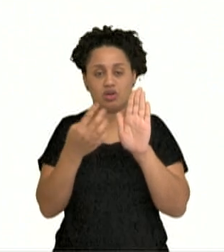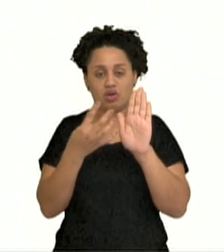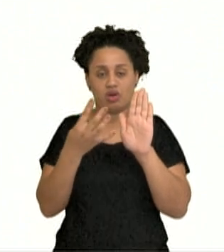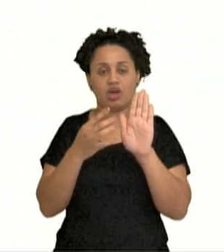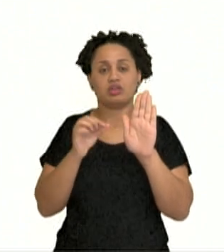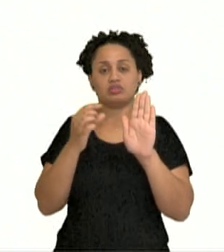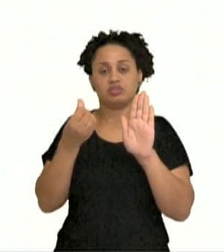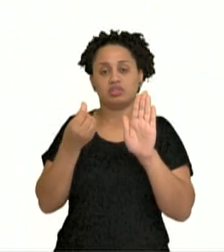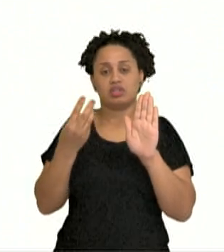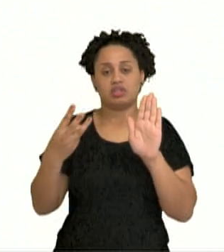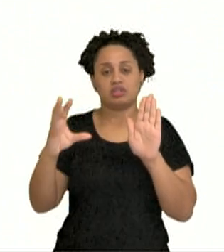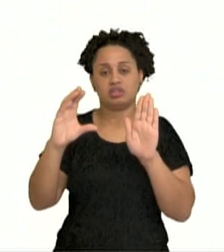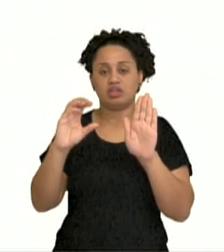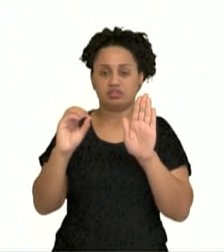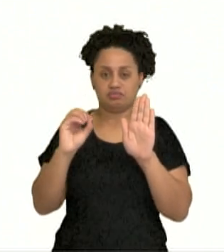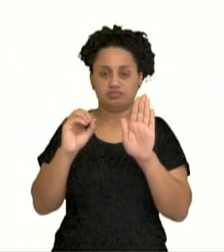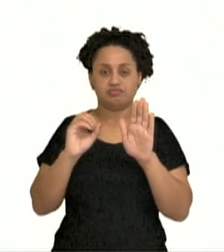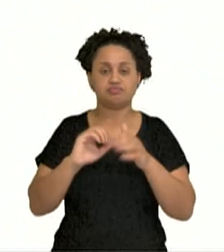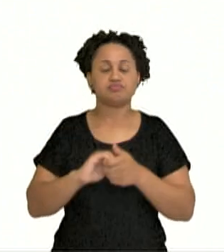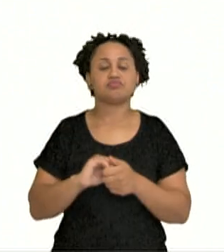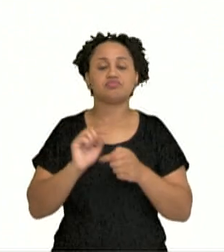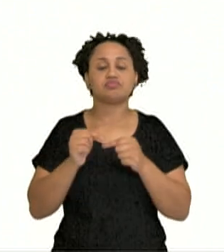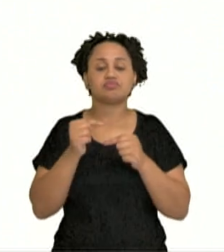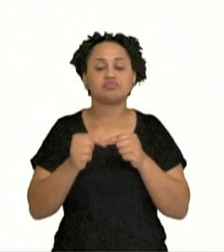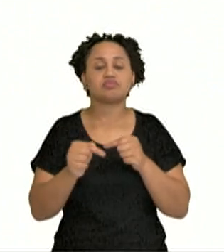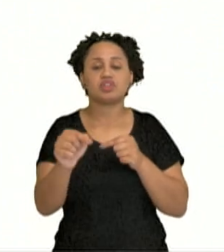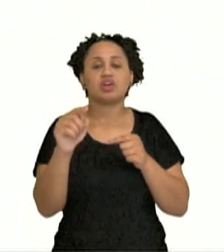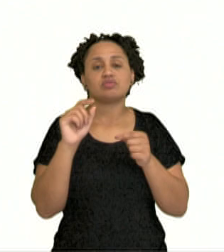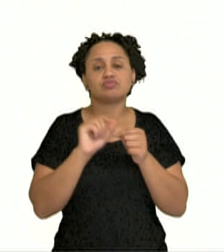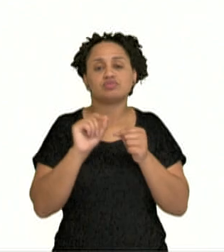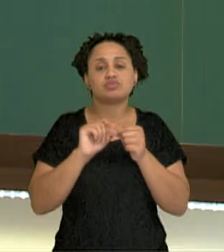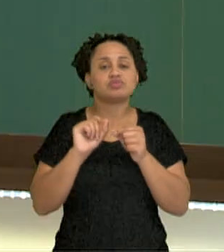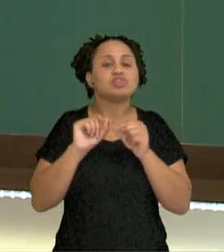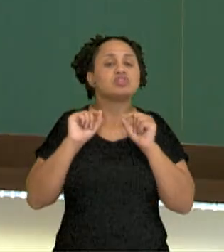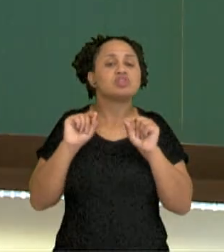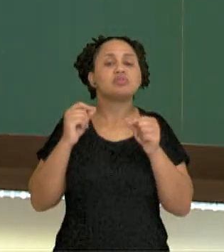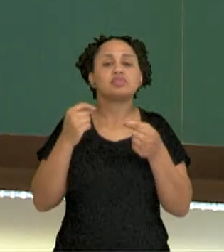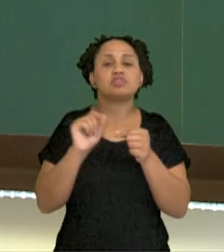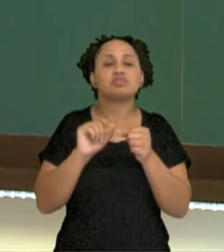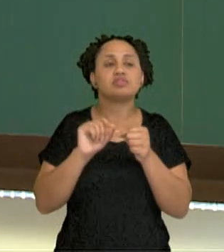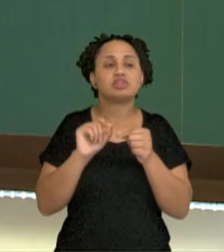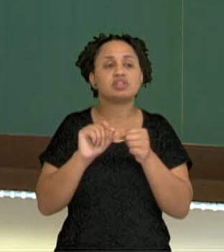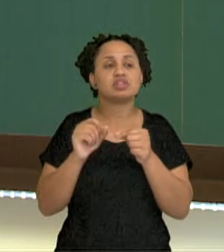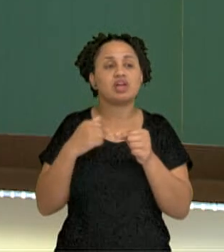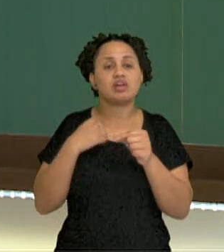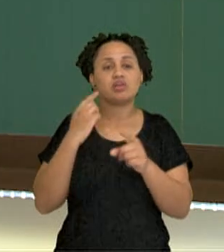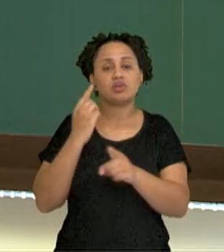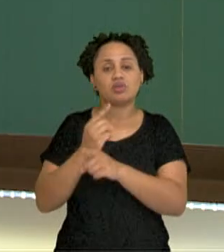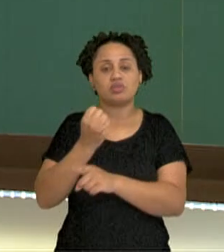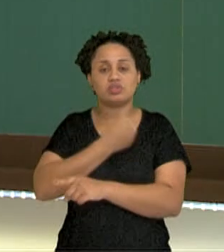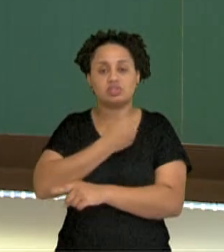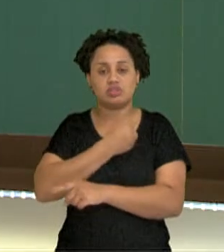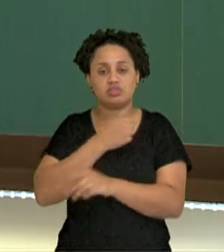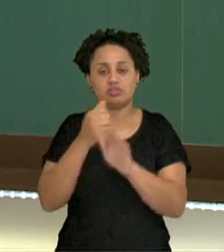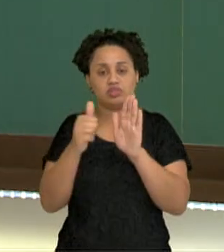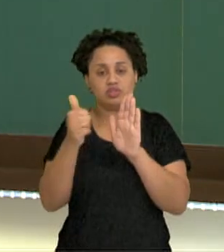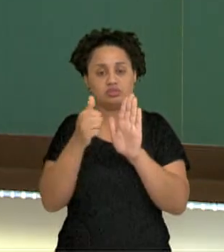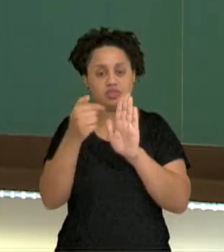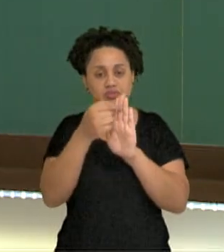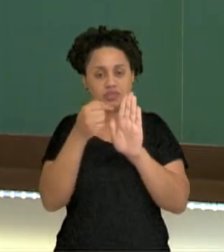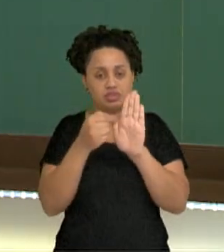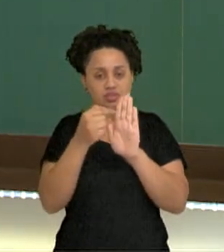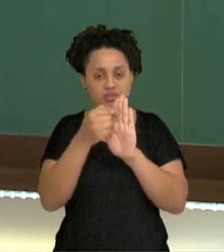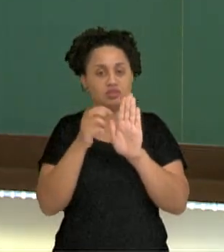de 360 graus. Depois que você fez isso, você vai encontrar um ângulo correspondente no primeiro quadrante.